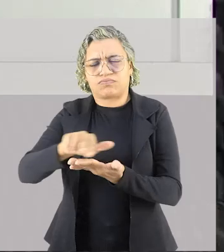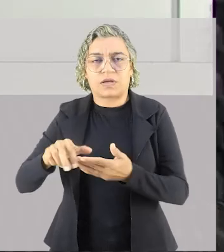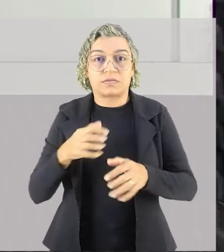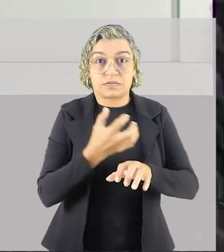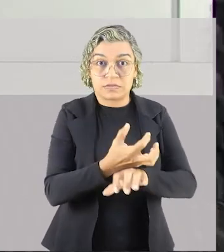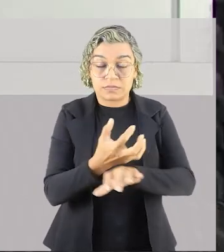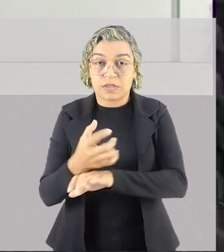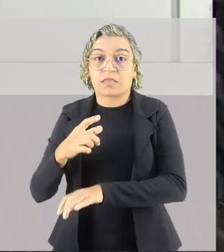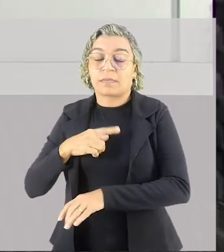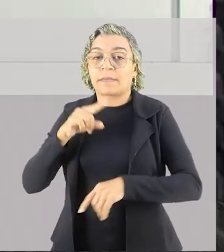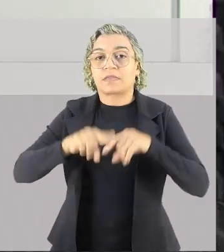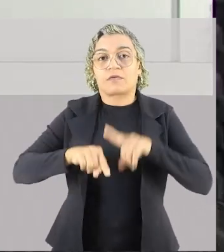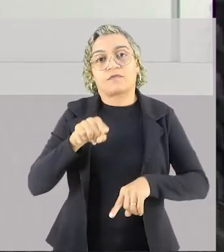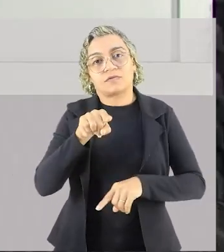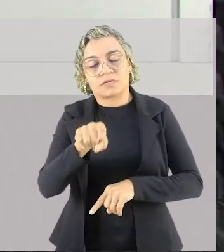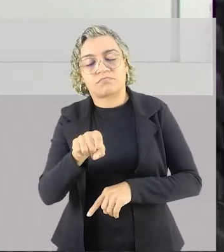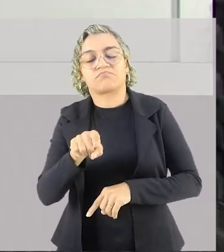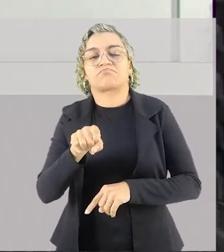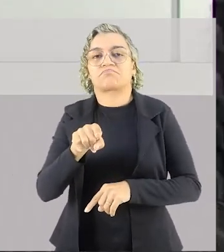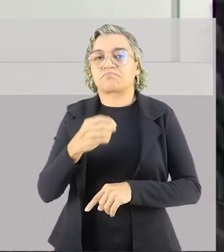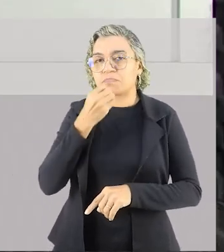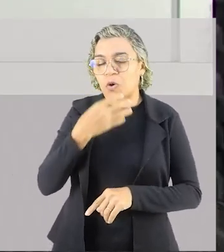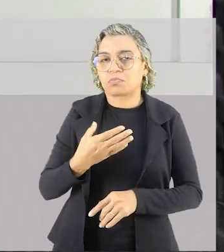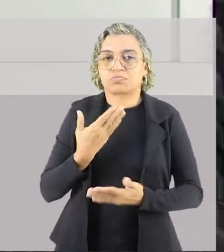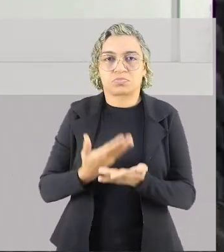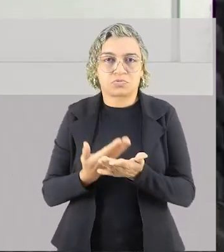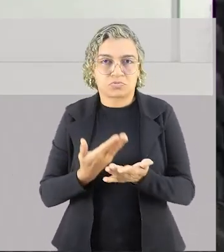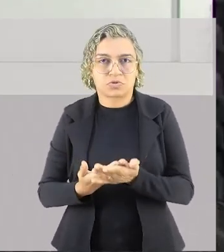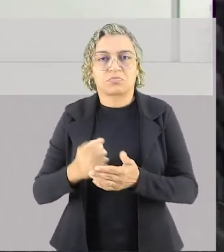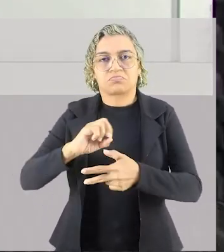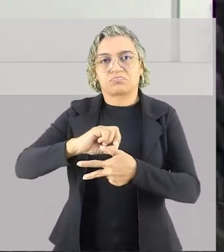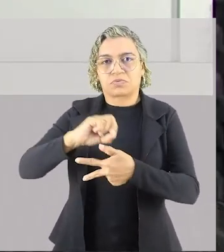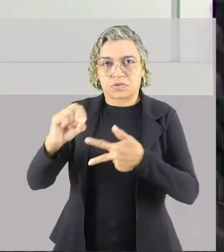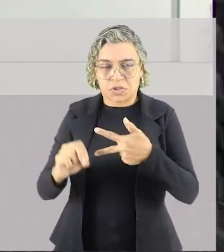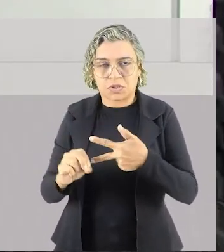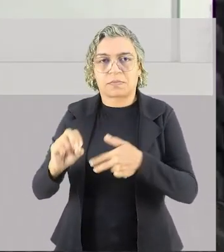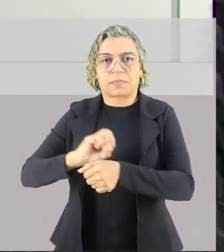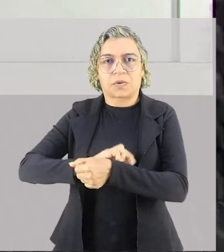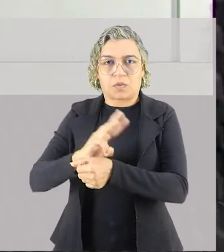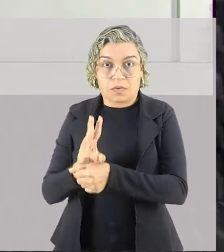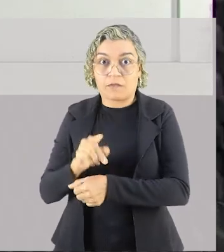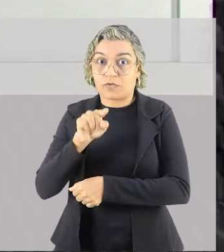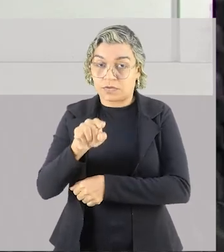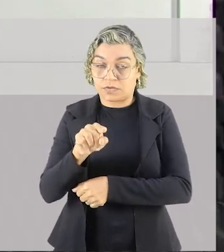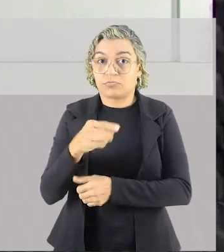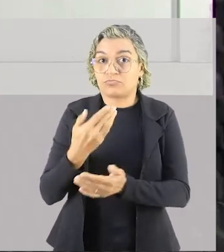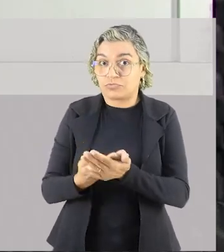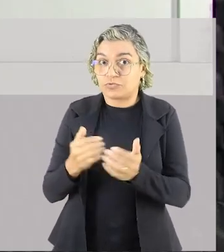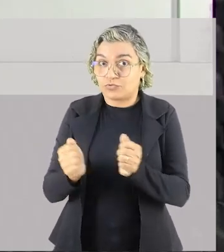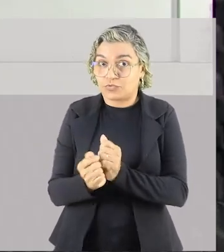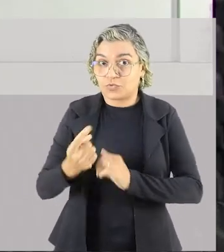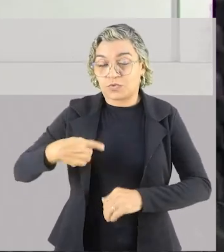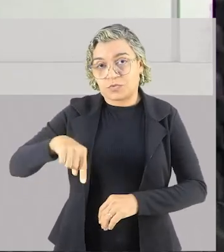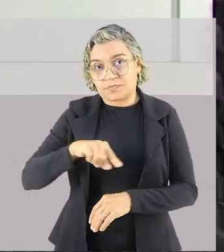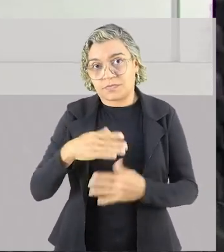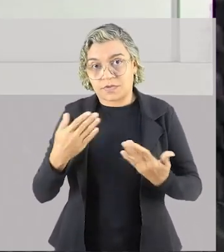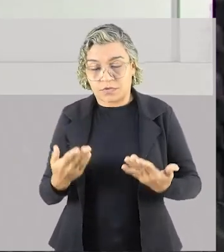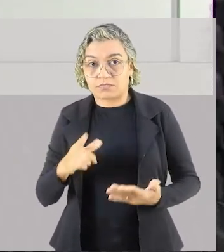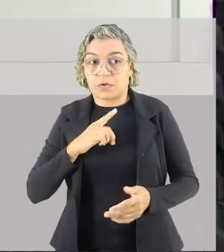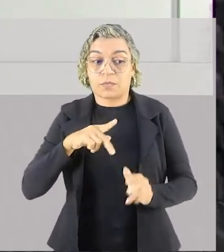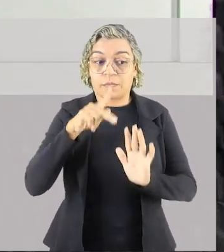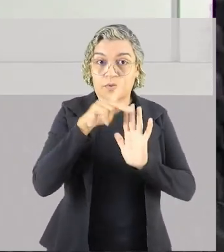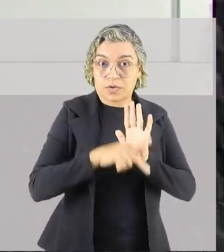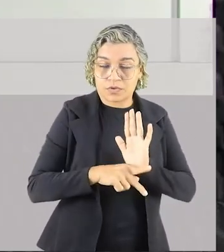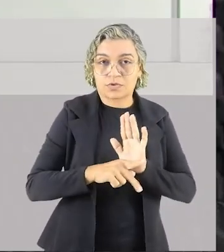material bom para você estudar para o Enem, para o EMA, tá? Então se inscreva lá e estude com a gente. Galera, estamos aqui no projeto